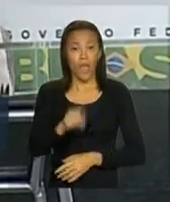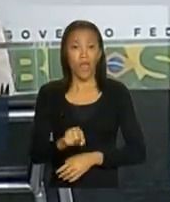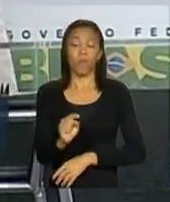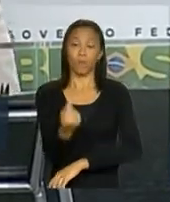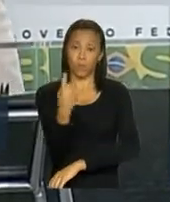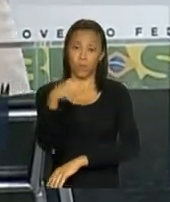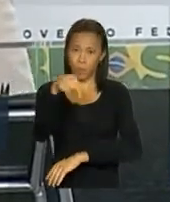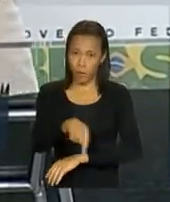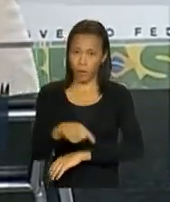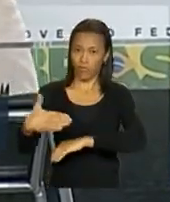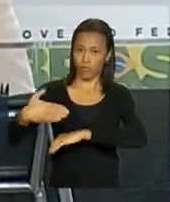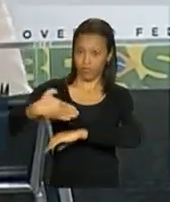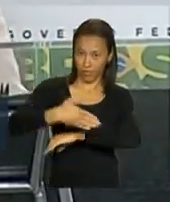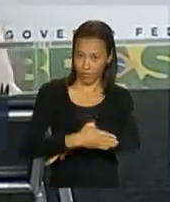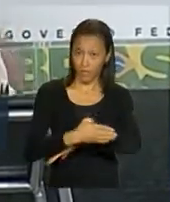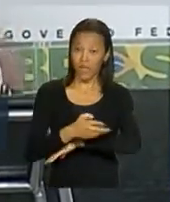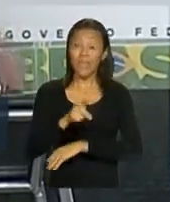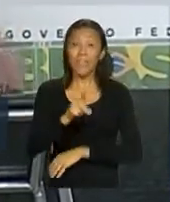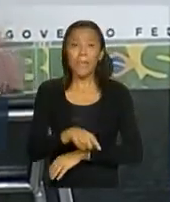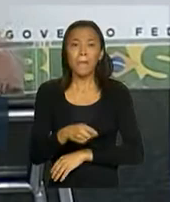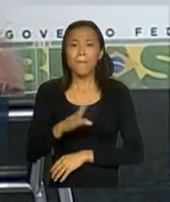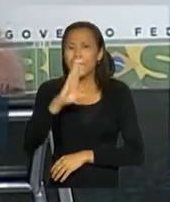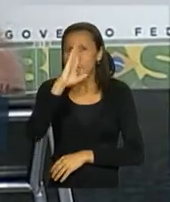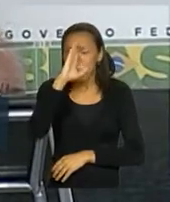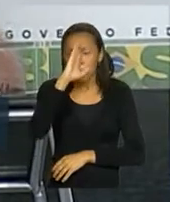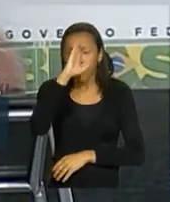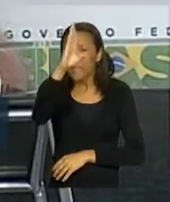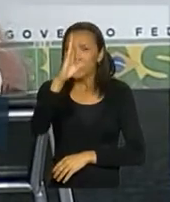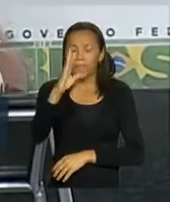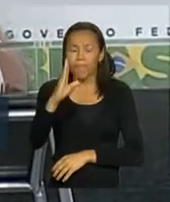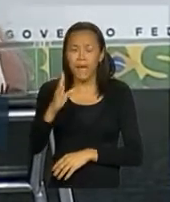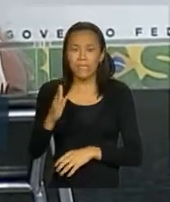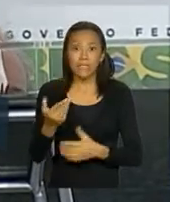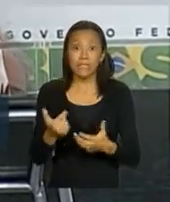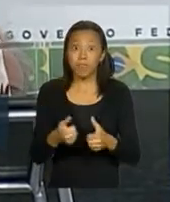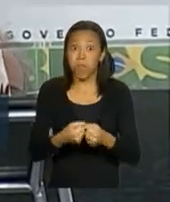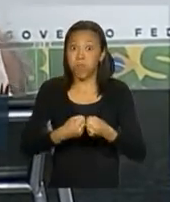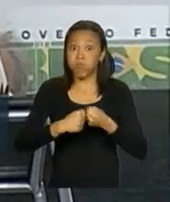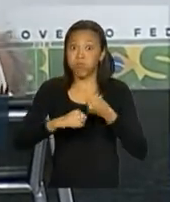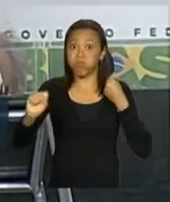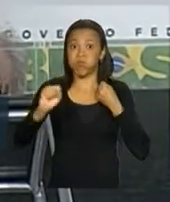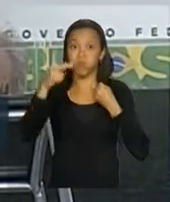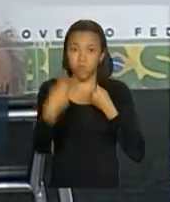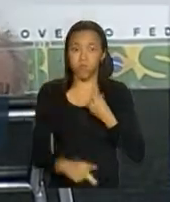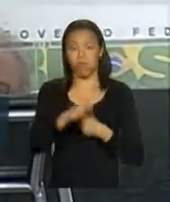unidades que formam um dos principais complexos portuários do Brasil.